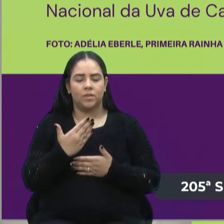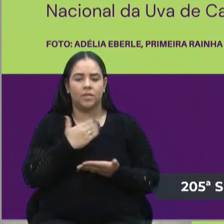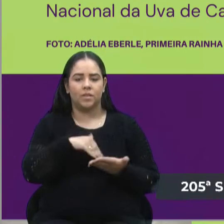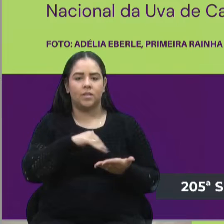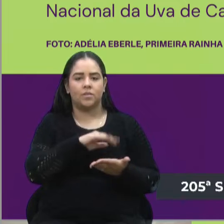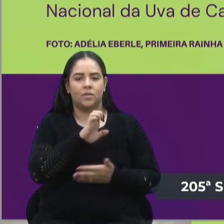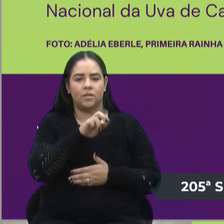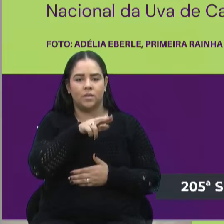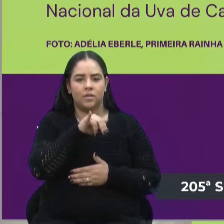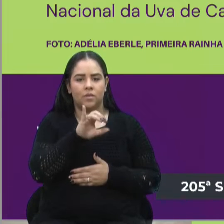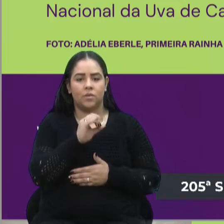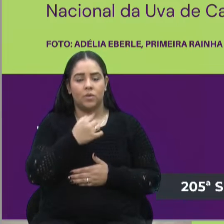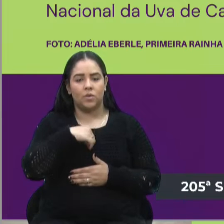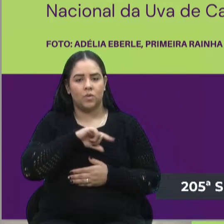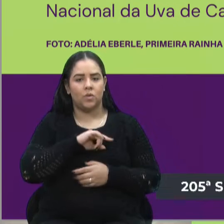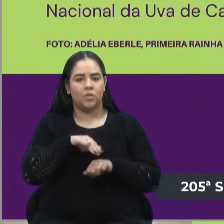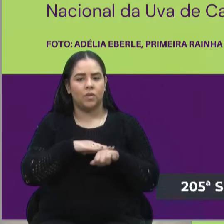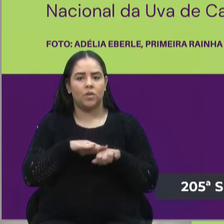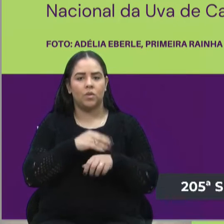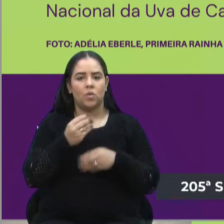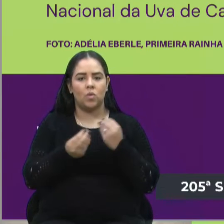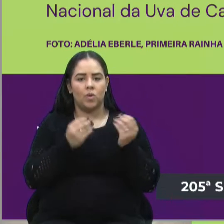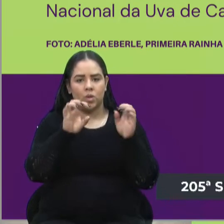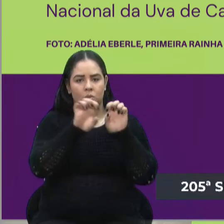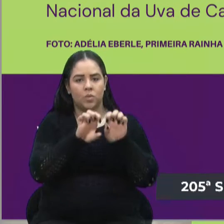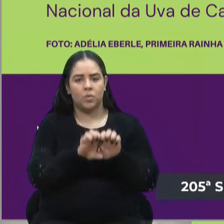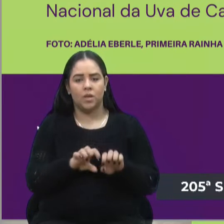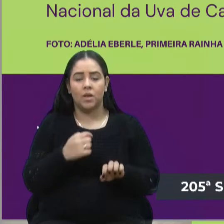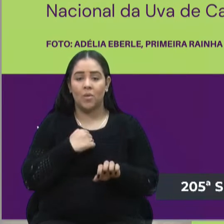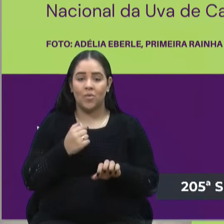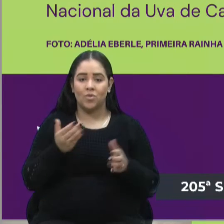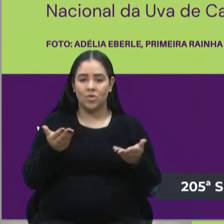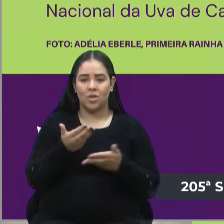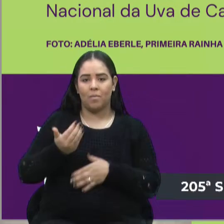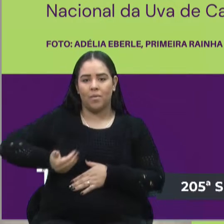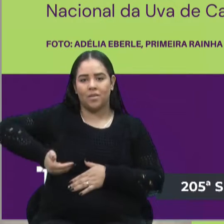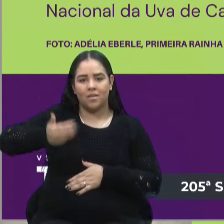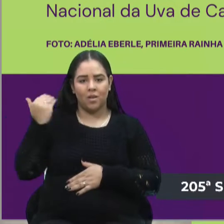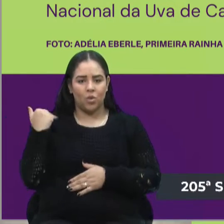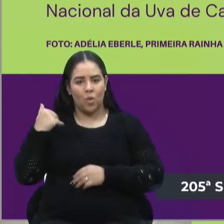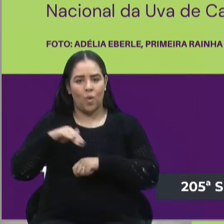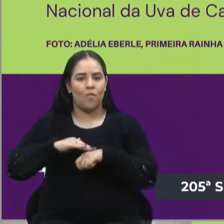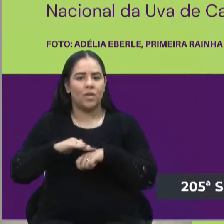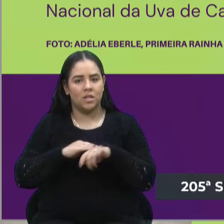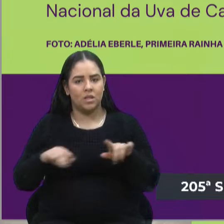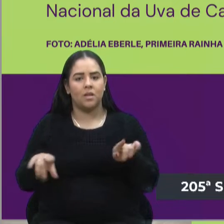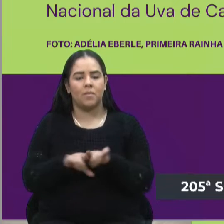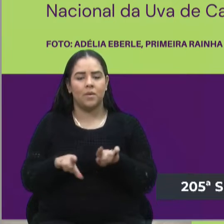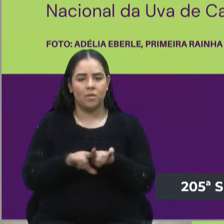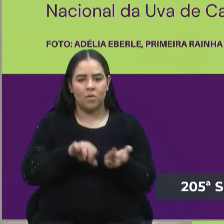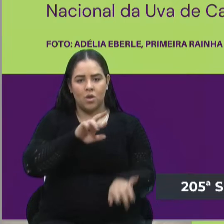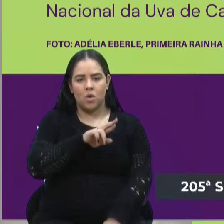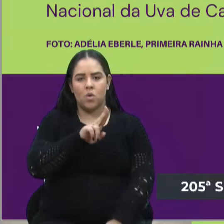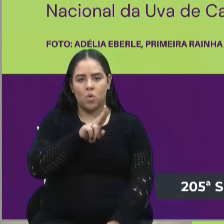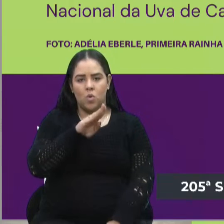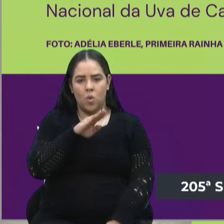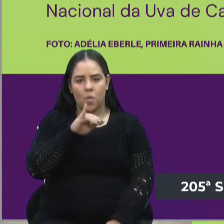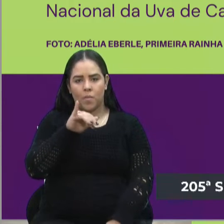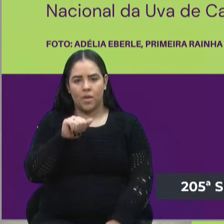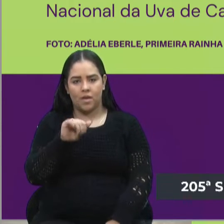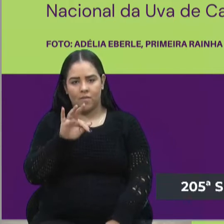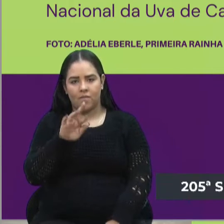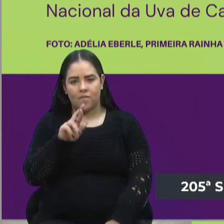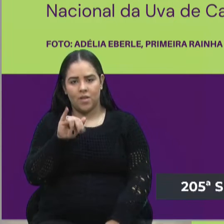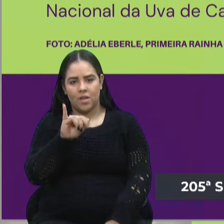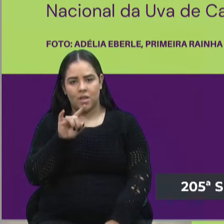está conversando de que forma estruturar. Eu já havia feito no passado uma conversa também com a Rúbia Frisso, até pelas questões